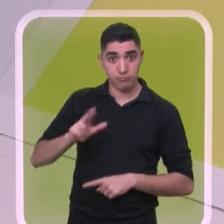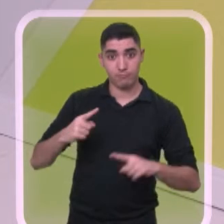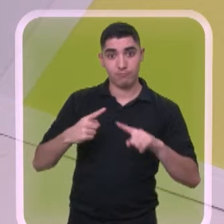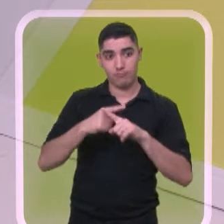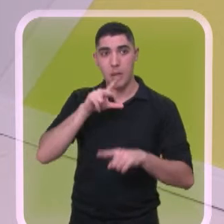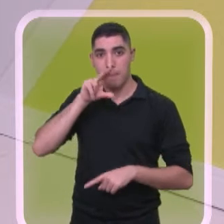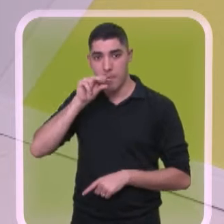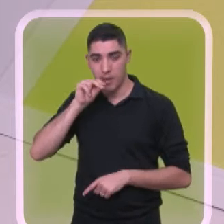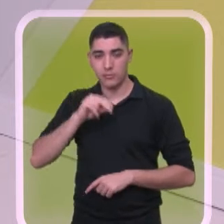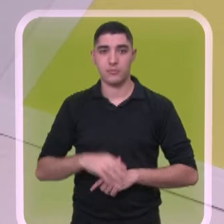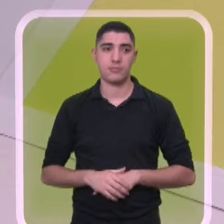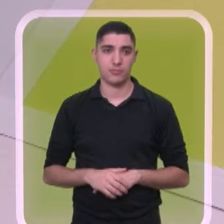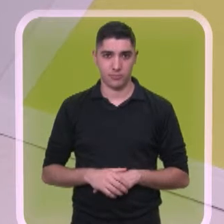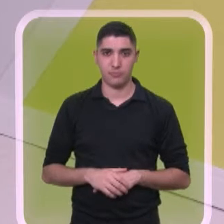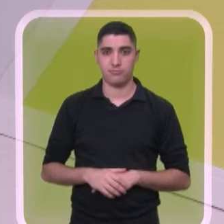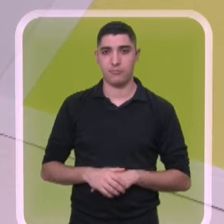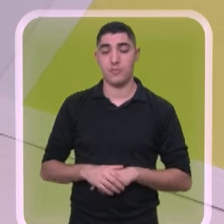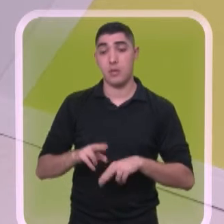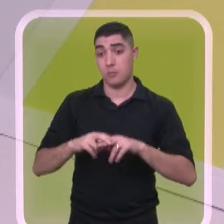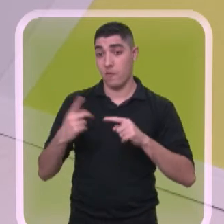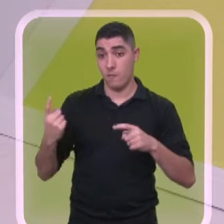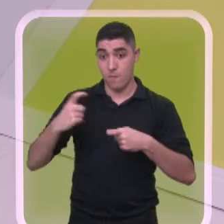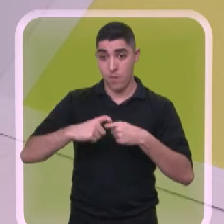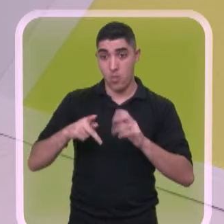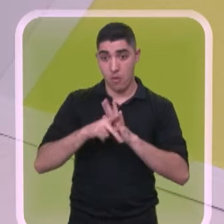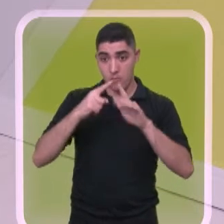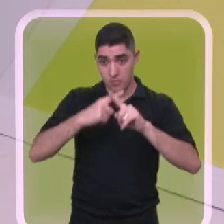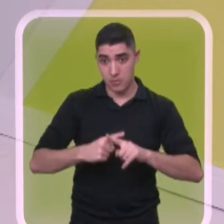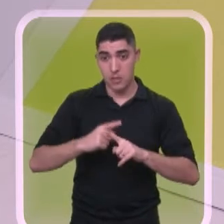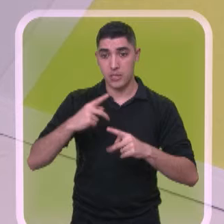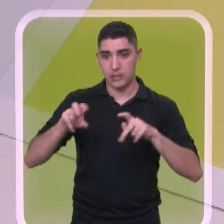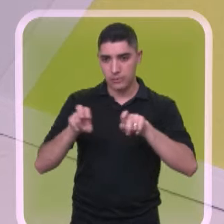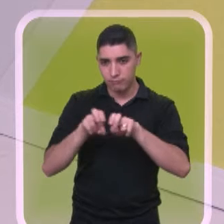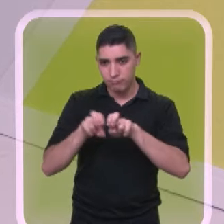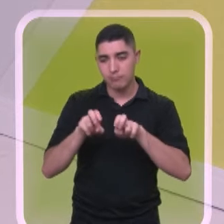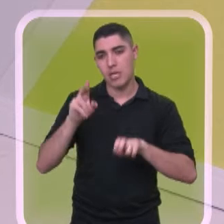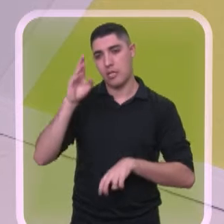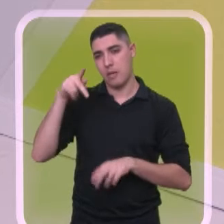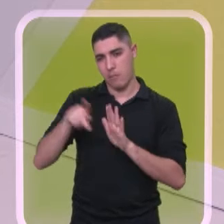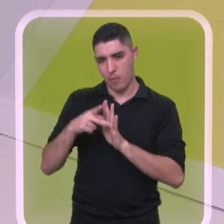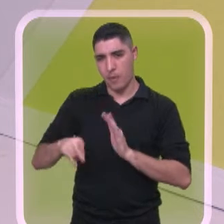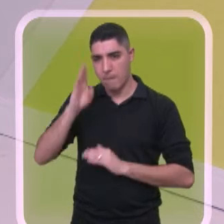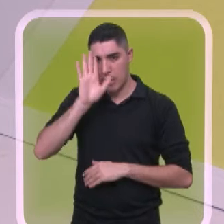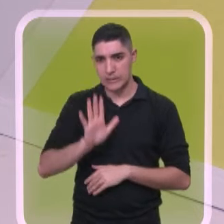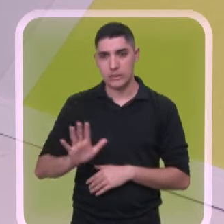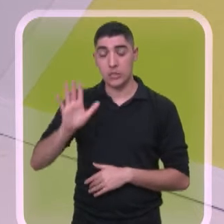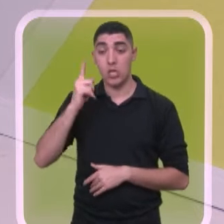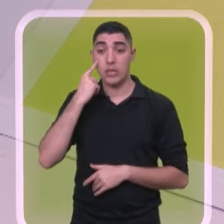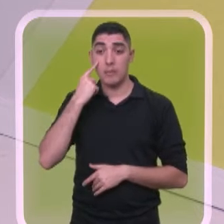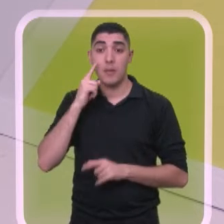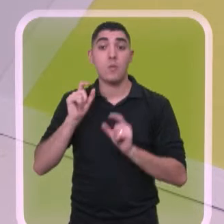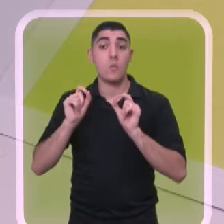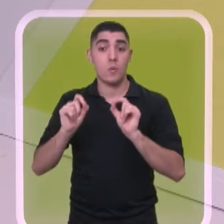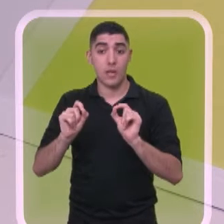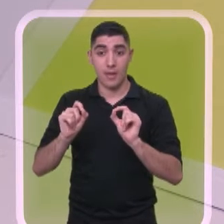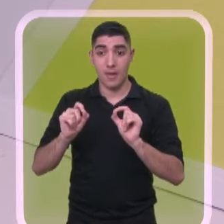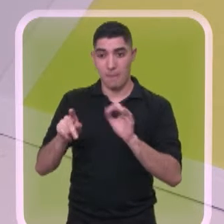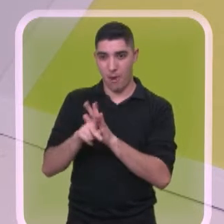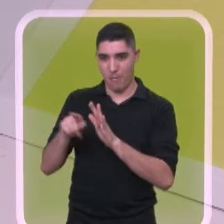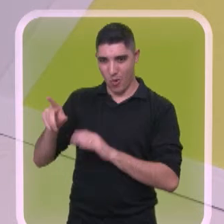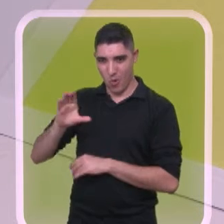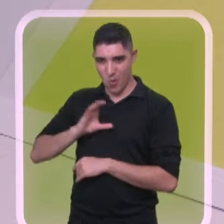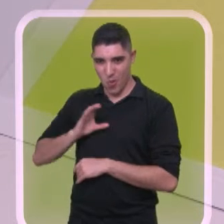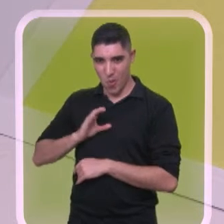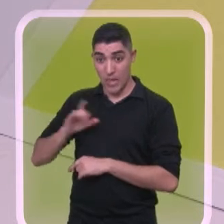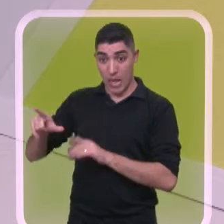Futsal, jogos de volta da Liga Nacional, jogos de oitavas de final. E olha só, Brunão, antes de encarar o Corinthians, o